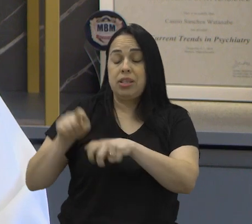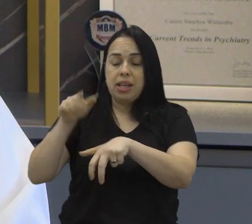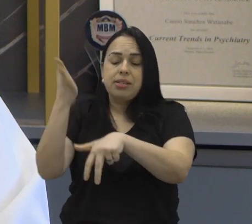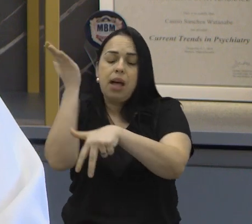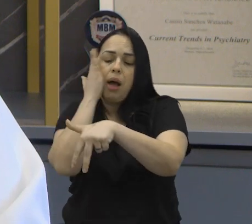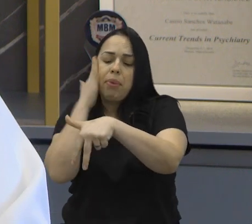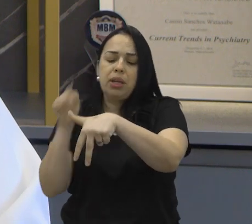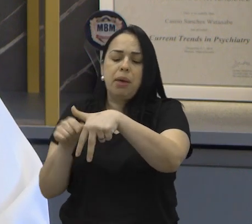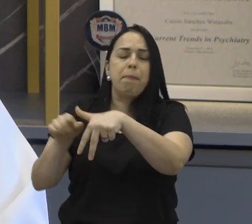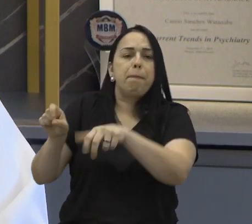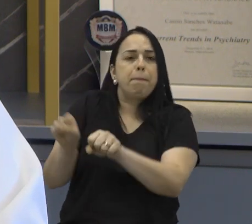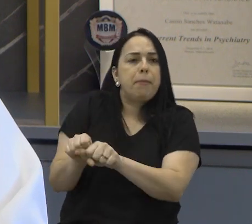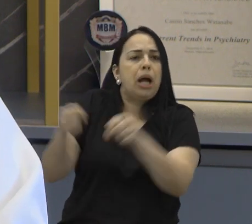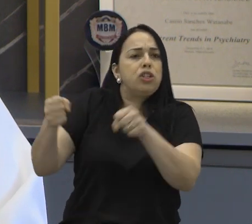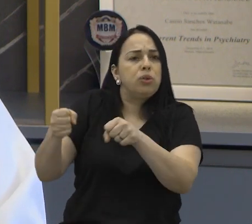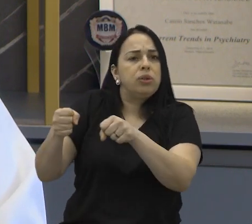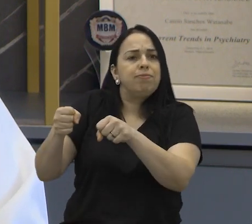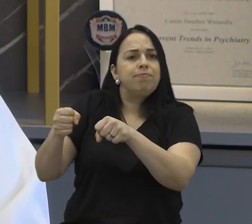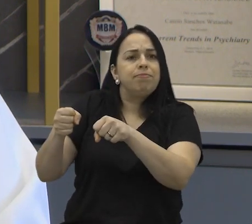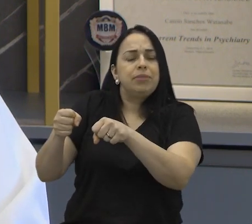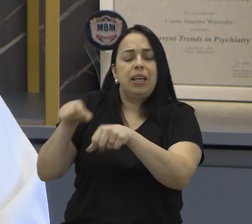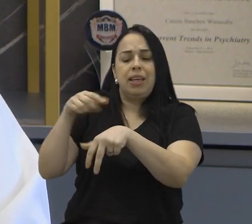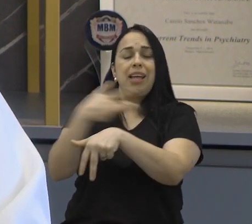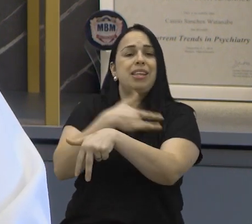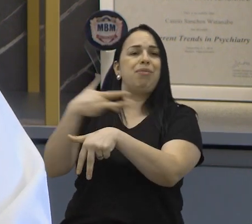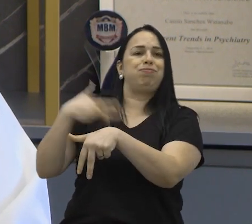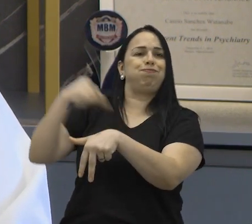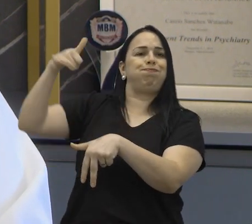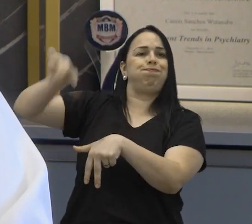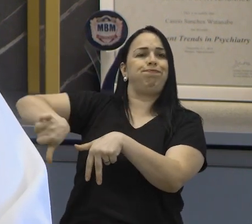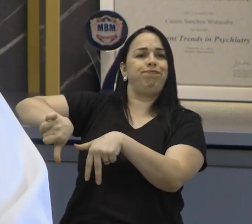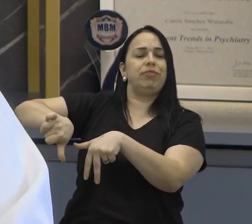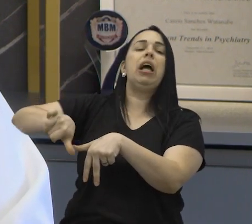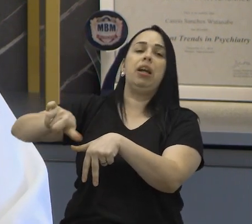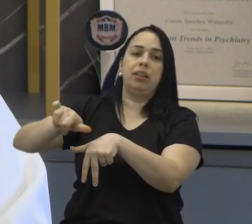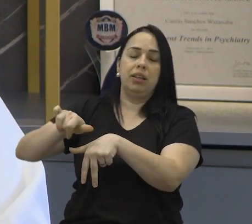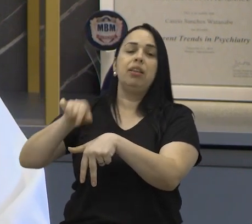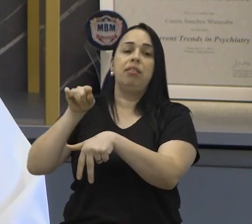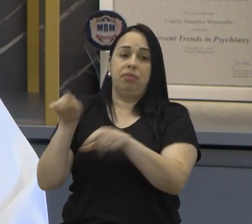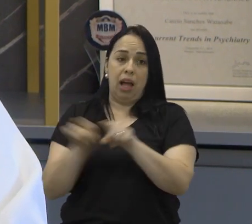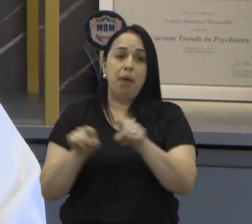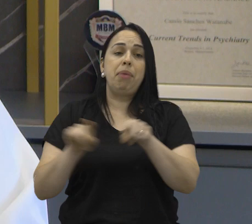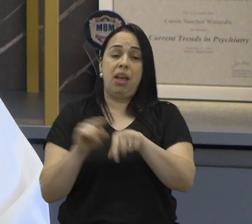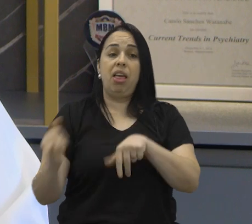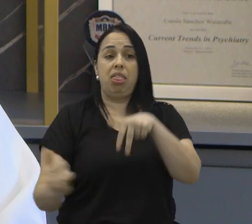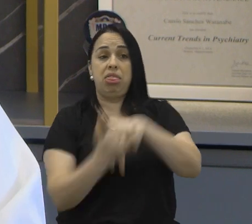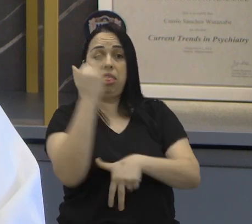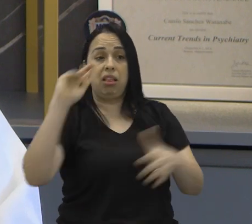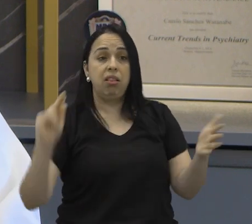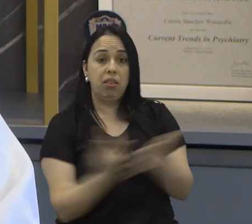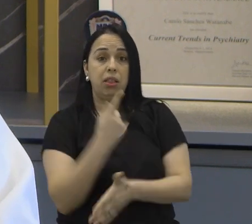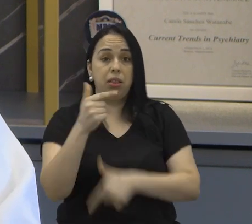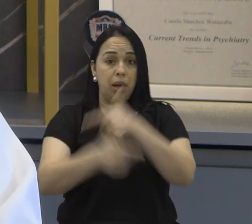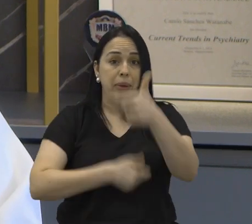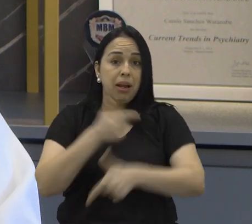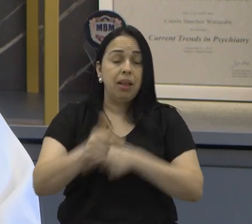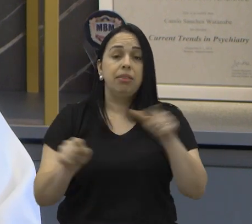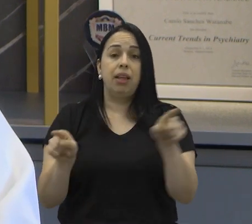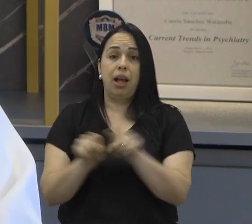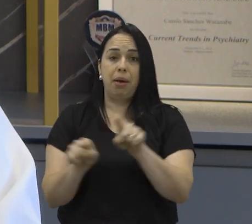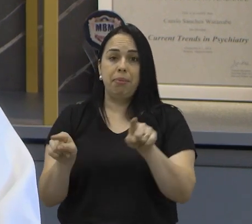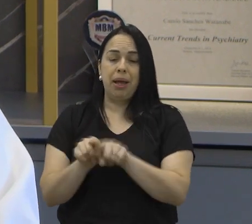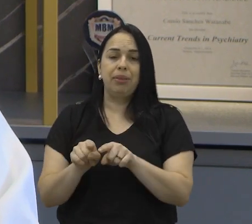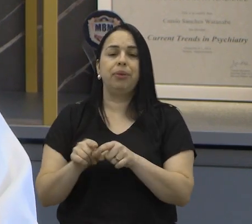que teve uma lesão, tá? Que de certa forma comprometeu a saúde desse colaborador. Isso também é considerado como um acidente de